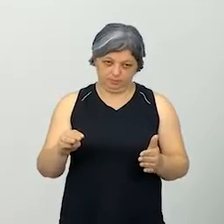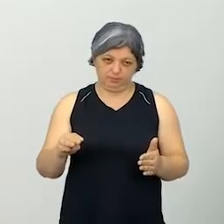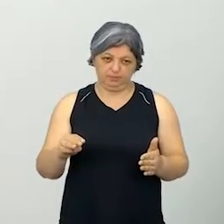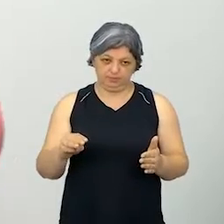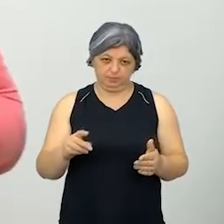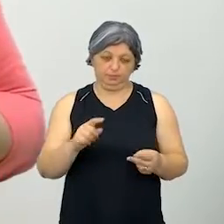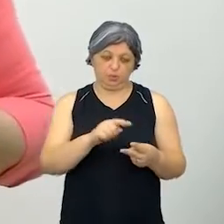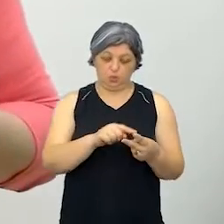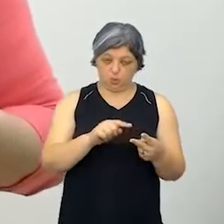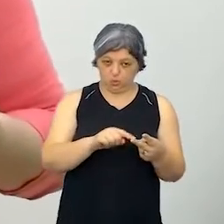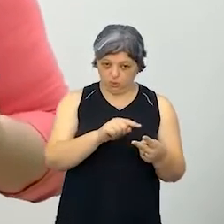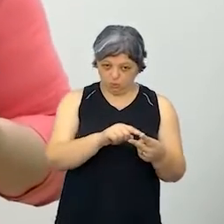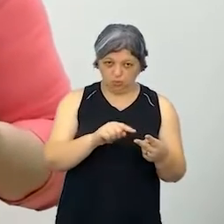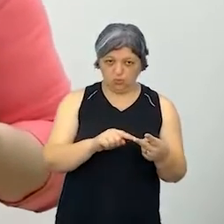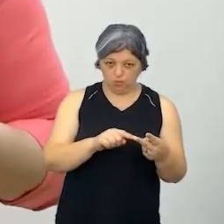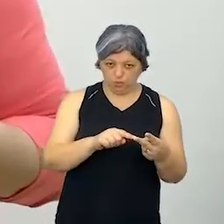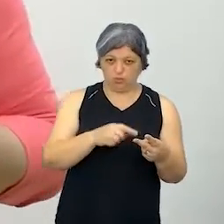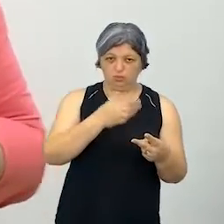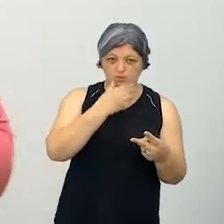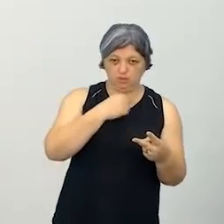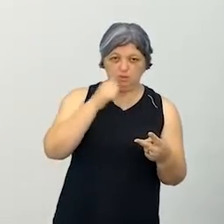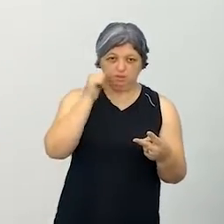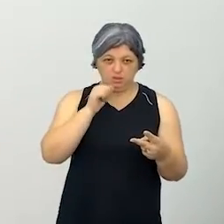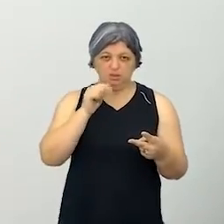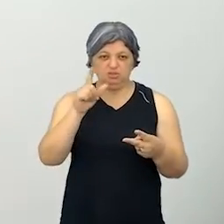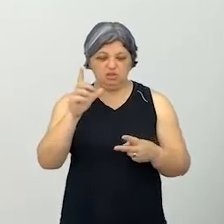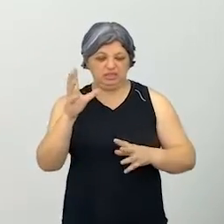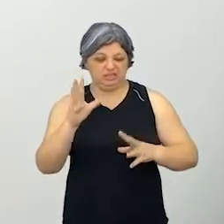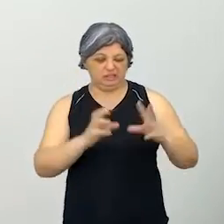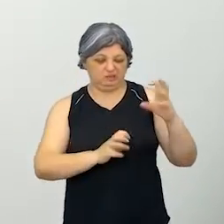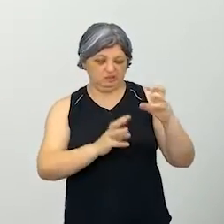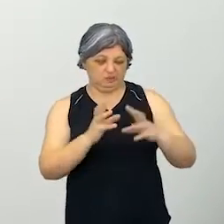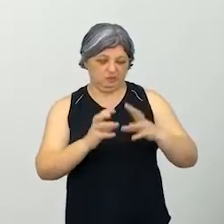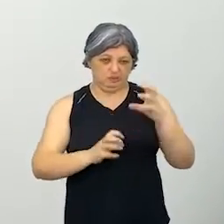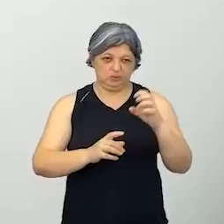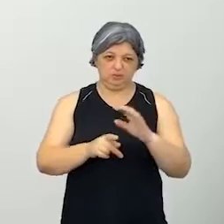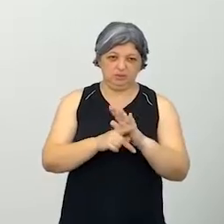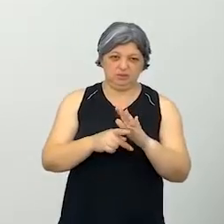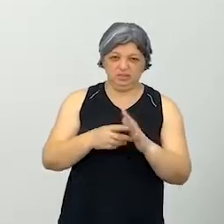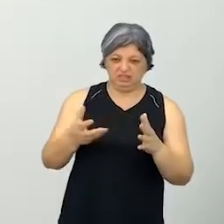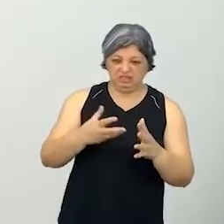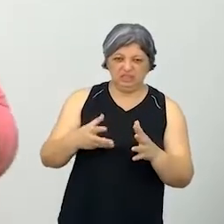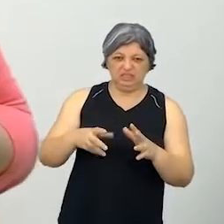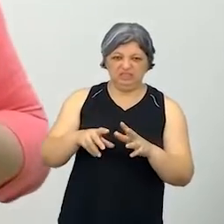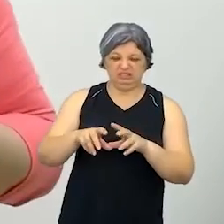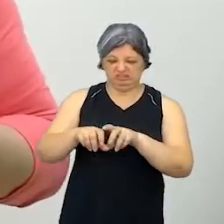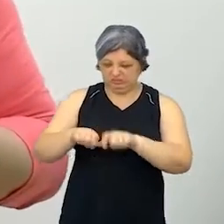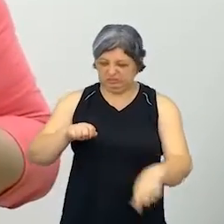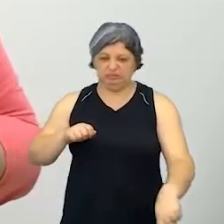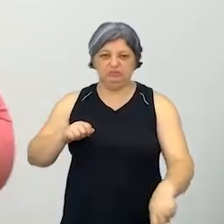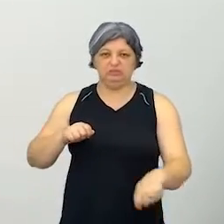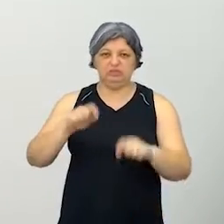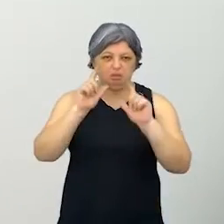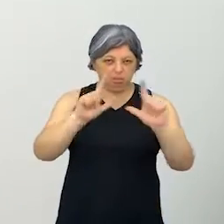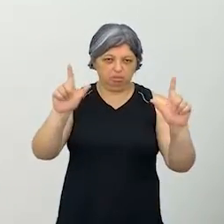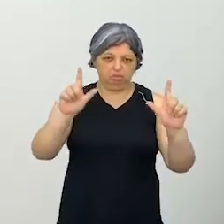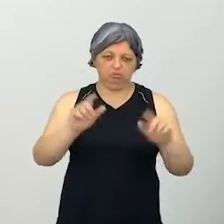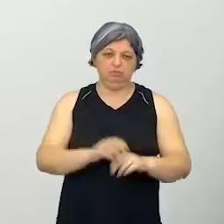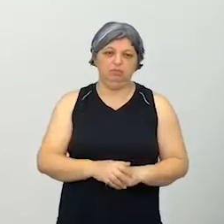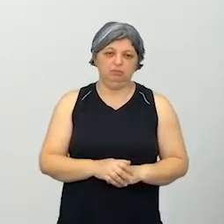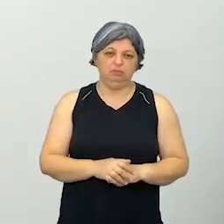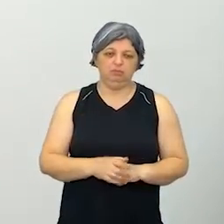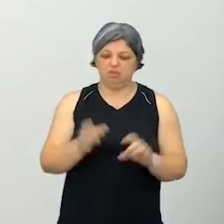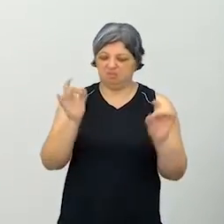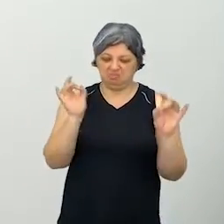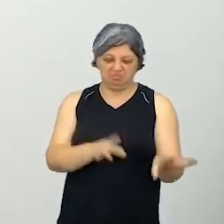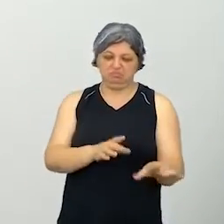Fabiano e a Tina não estão se entendendo, já estão querendo rasgar o cartaz, já estão querendo abandonar a atividade, então a gente